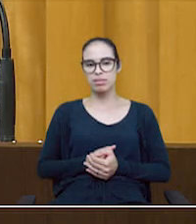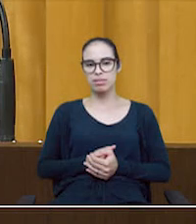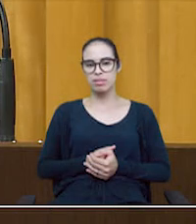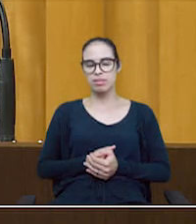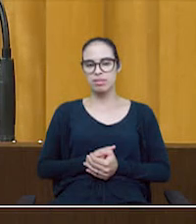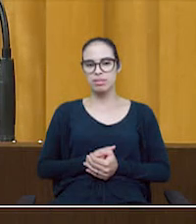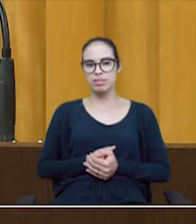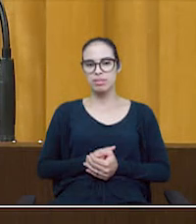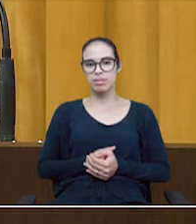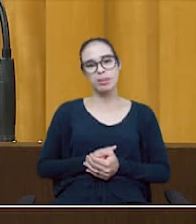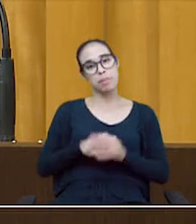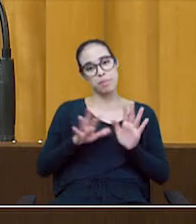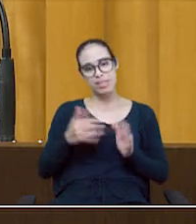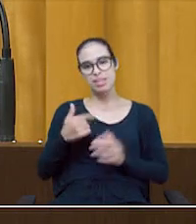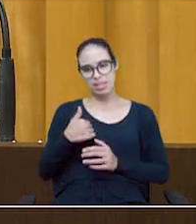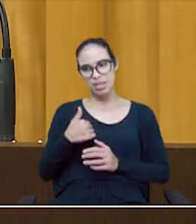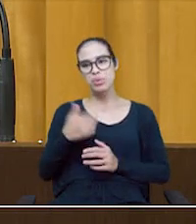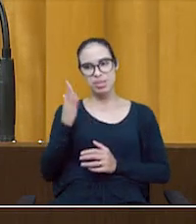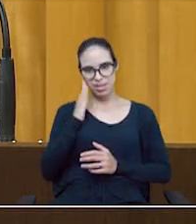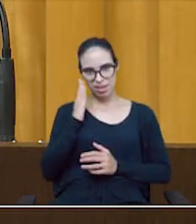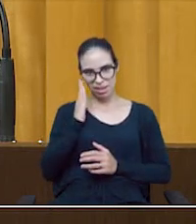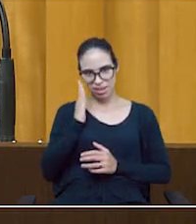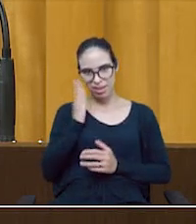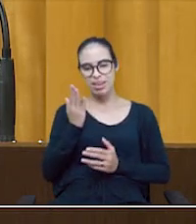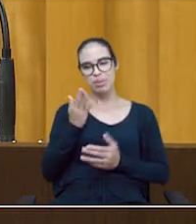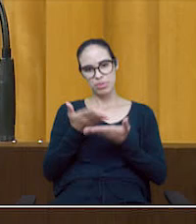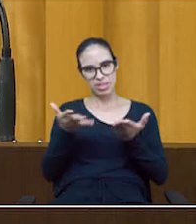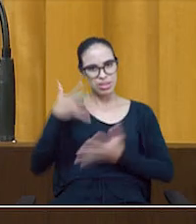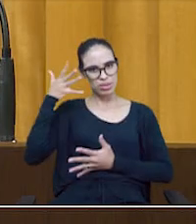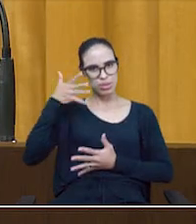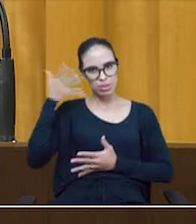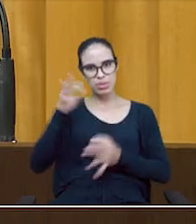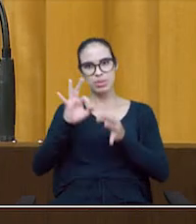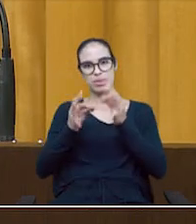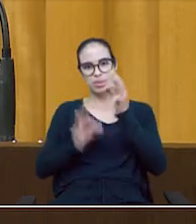já tiveram aqui uma atividade extensa, de grande